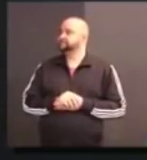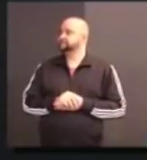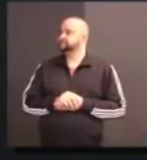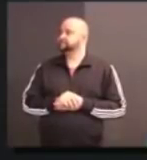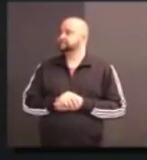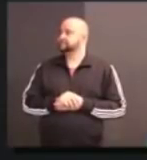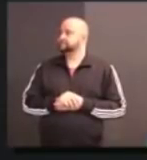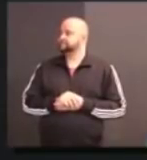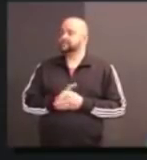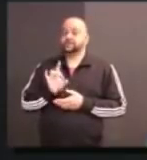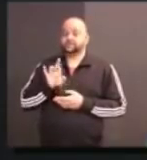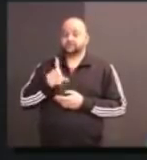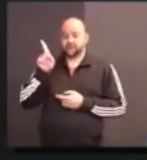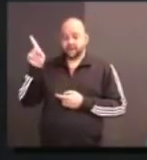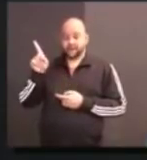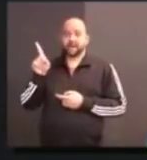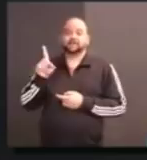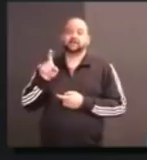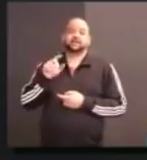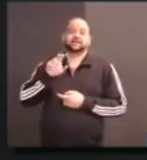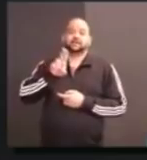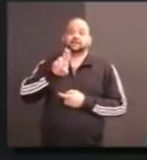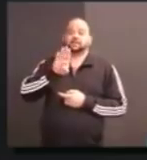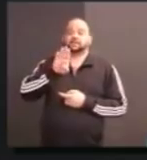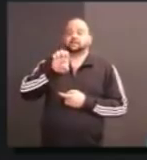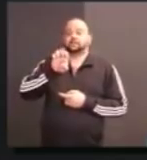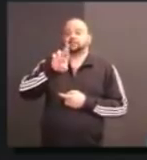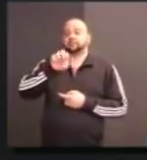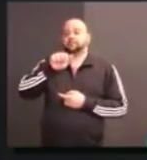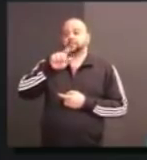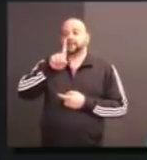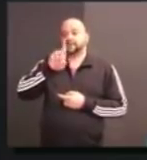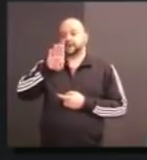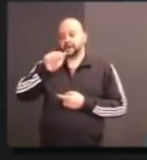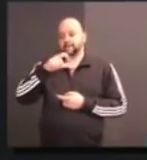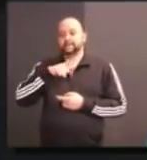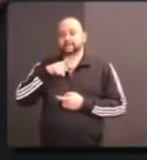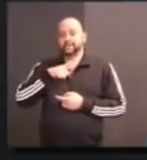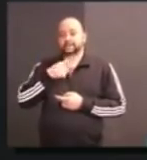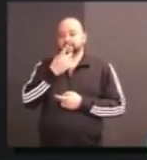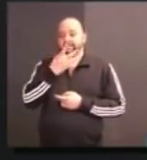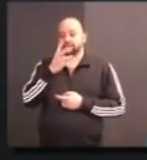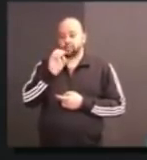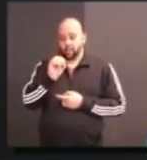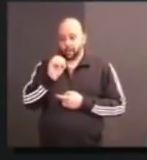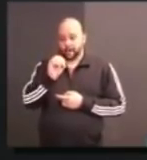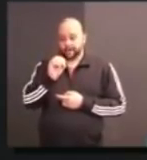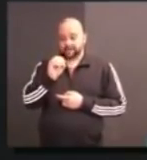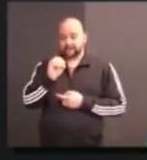Só em Uberaba nós temos 140 centros espíritas.